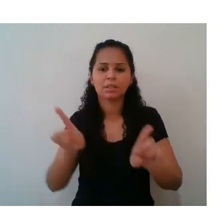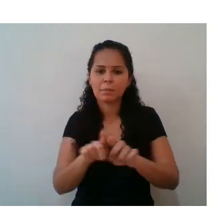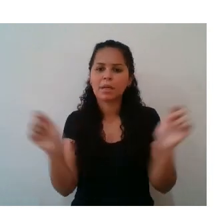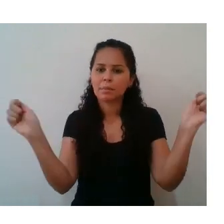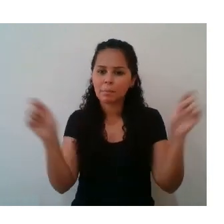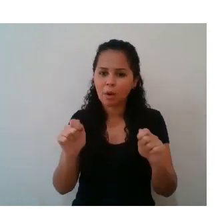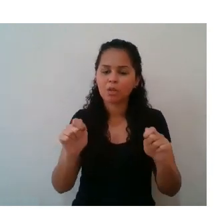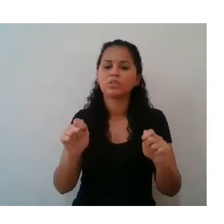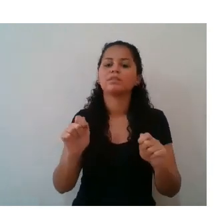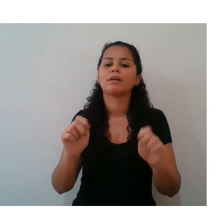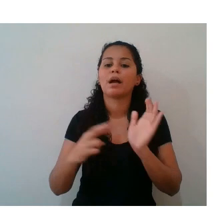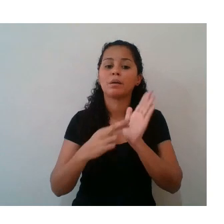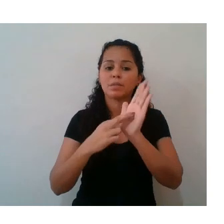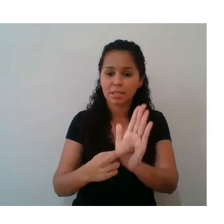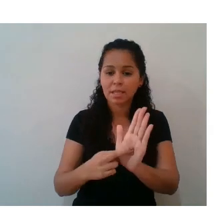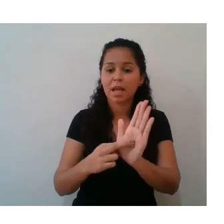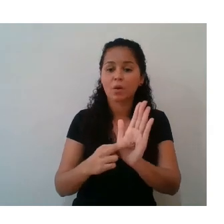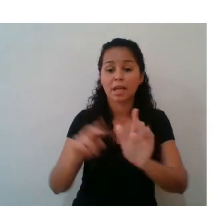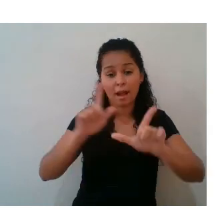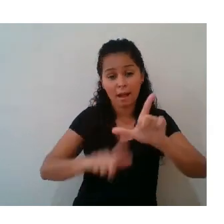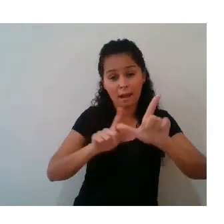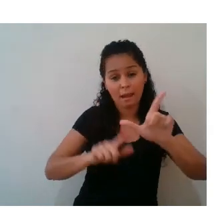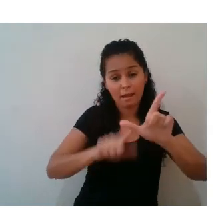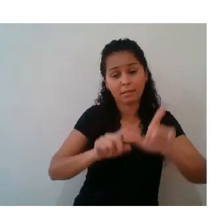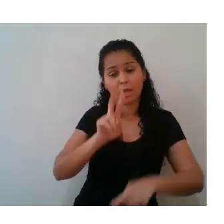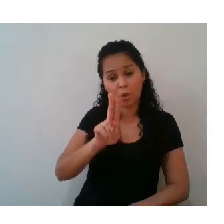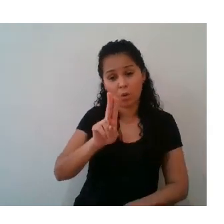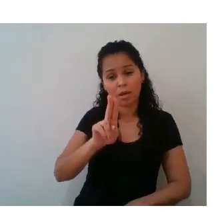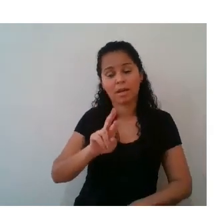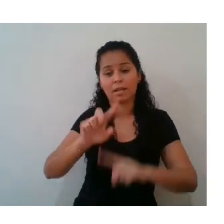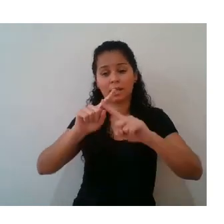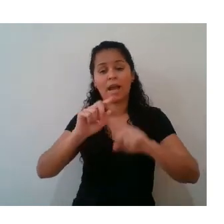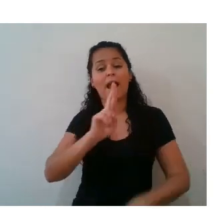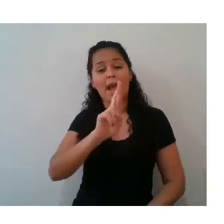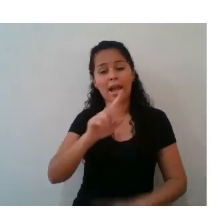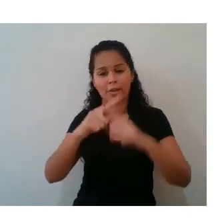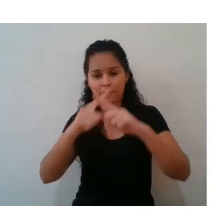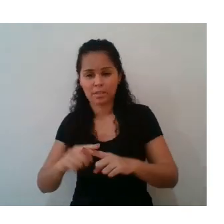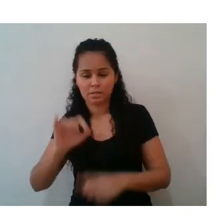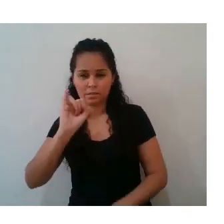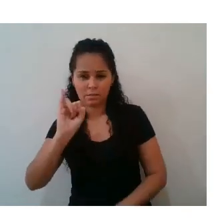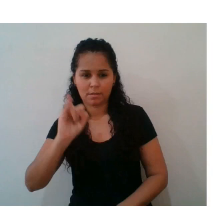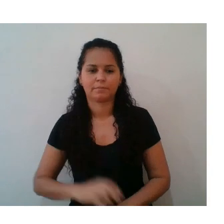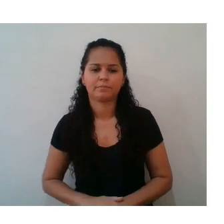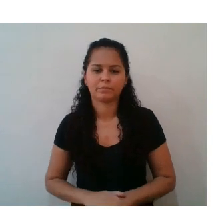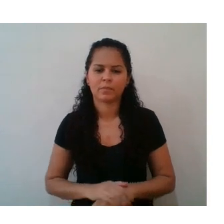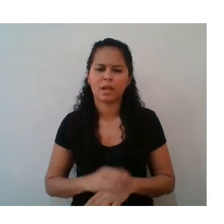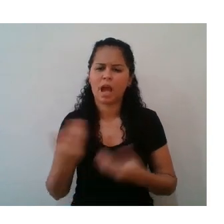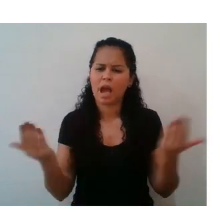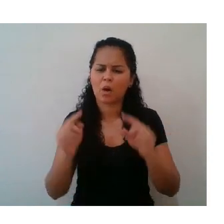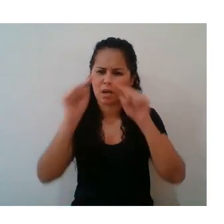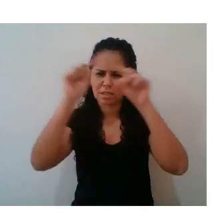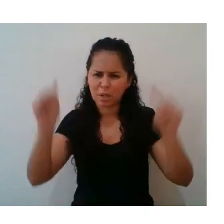U, é igual a resistência vezes corrente, tá bem? E aí, dentro vamos fazer para